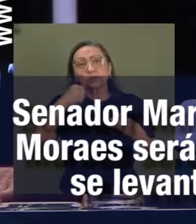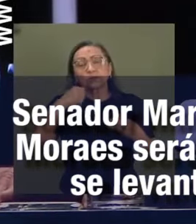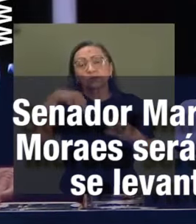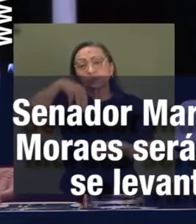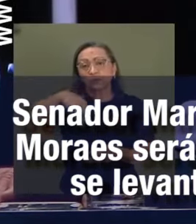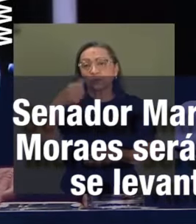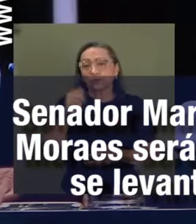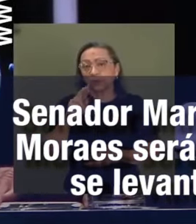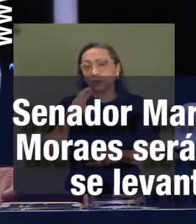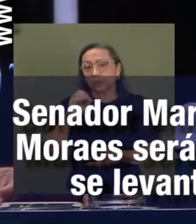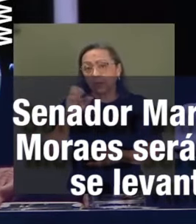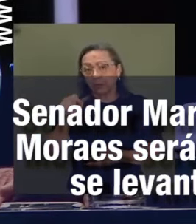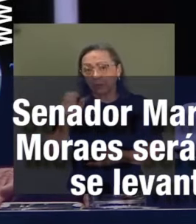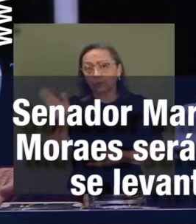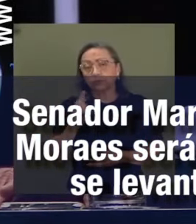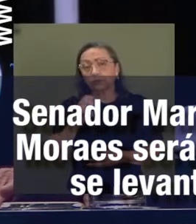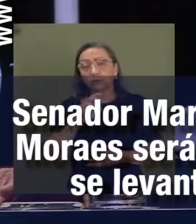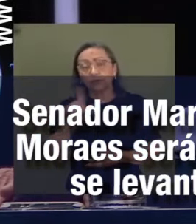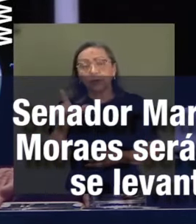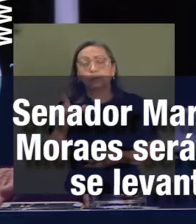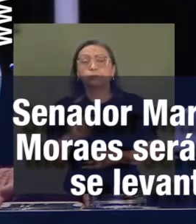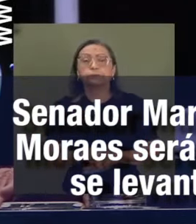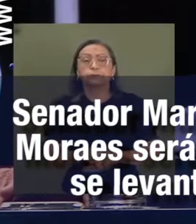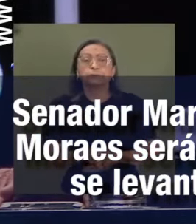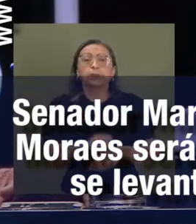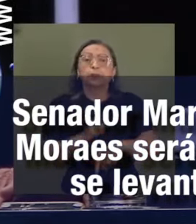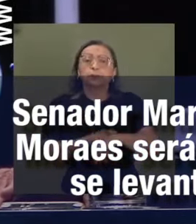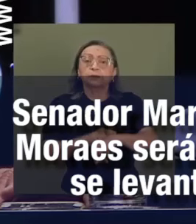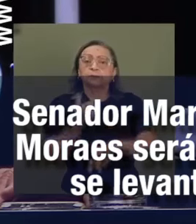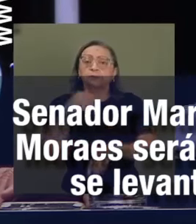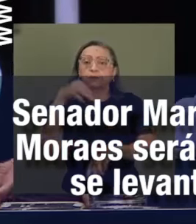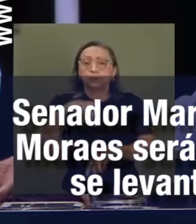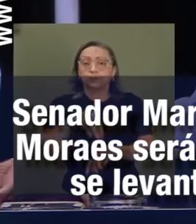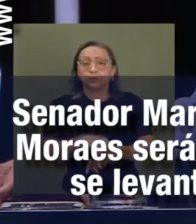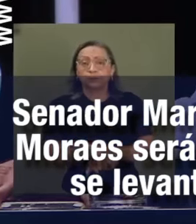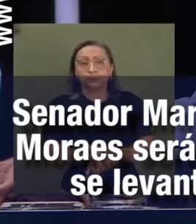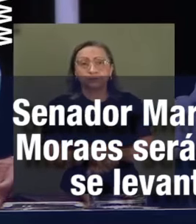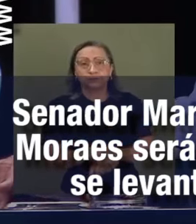Duval, do Podemos do Espírito Santo, Vossa Excelência dispõe de 20 minutos.